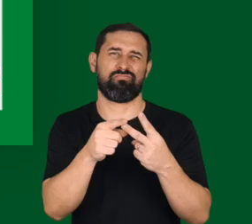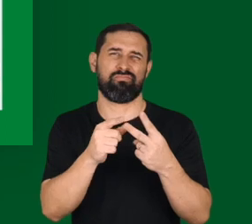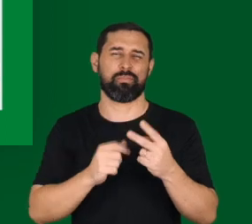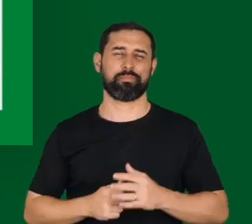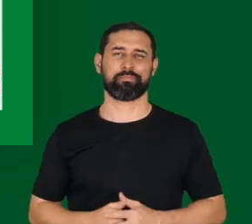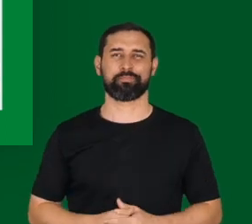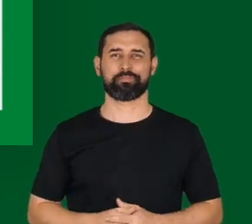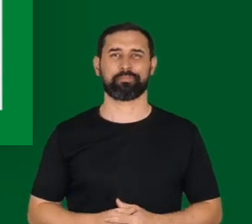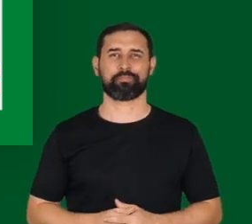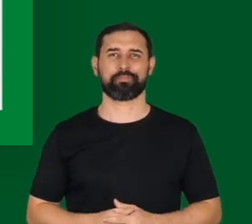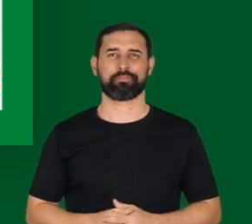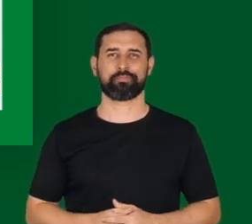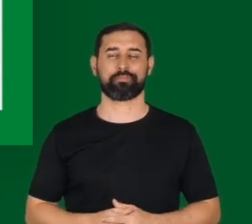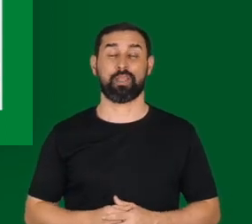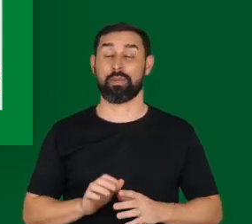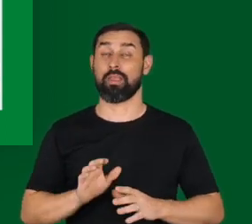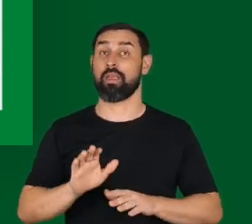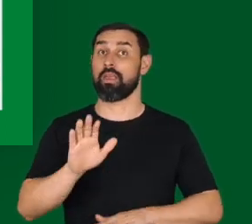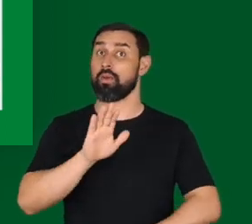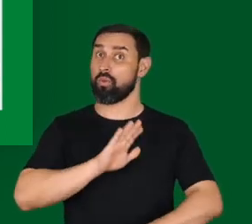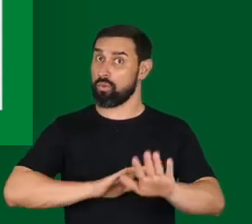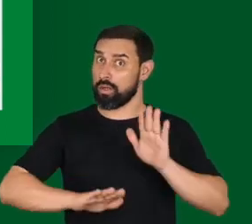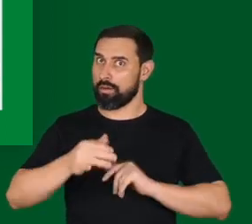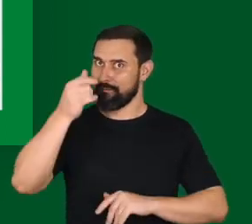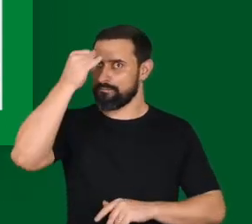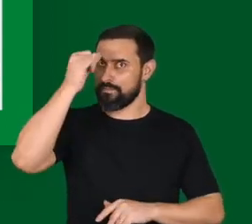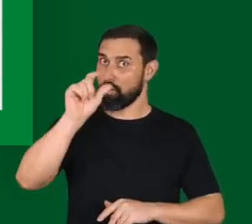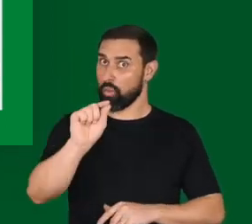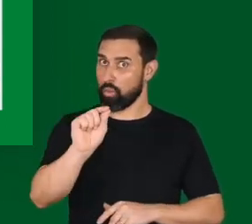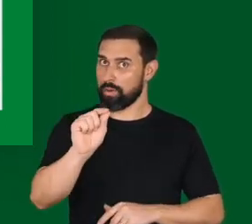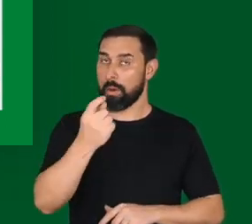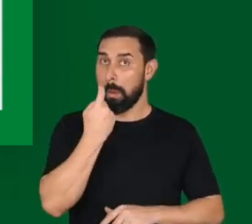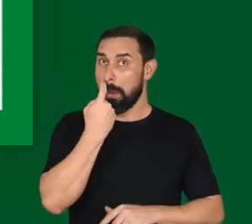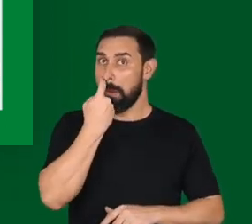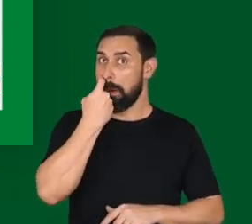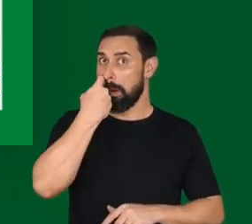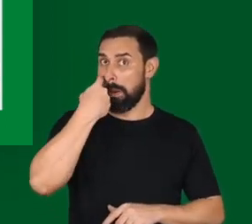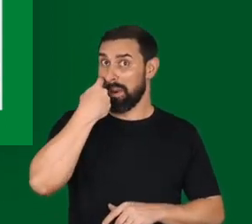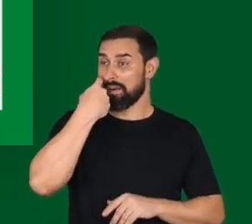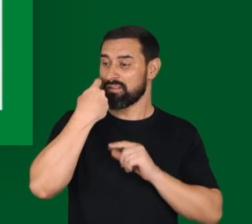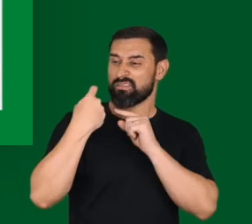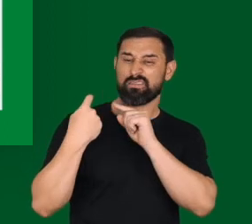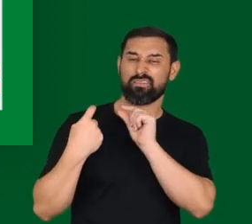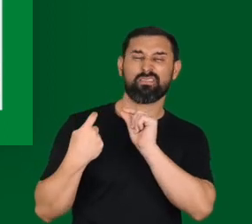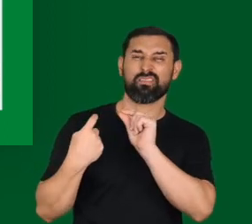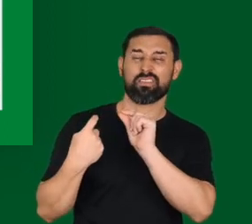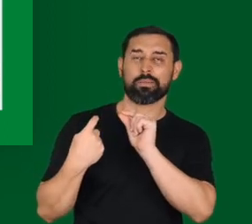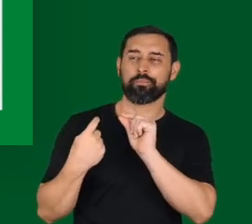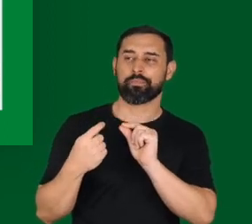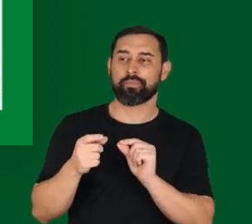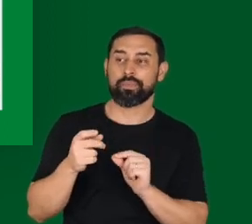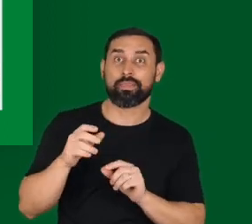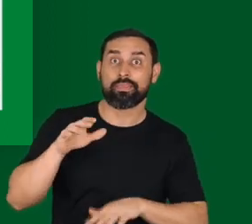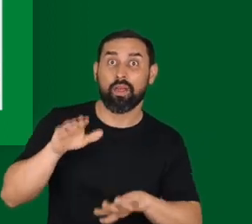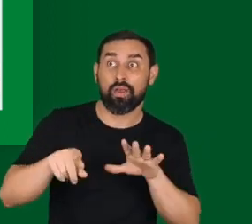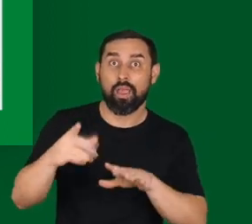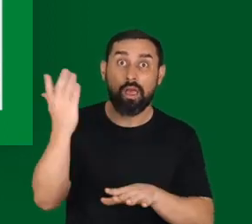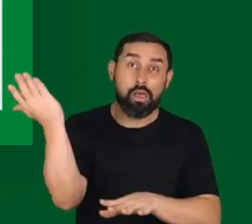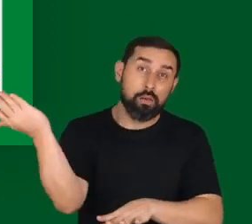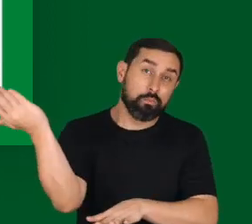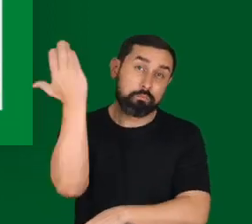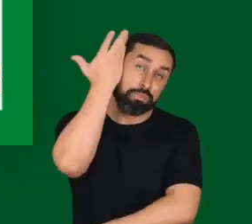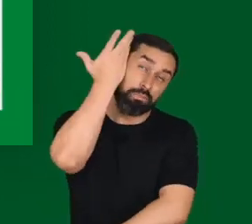apresenta esse estímulo de vômito. Na questão da naso, a gente tem que evitar no trauma quando eu tenho uma suspeita